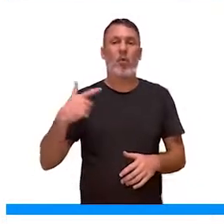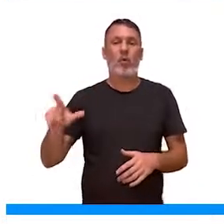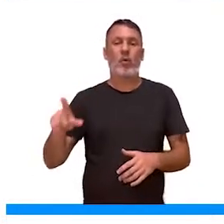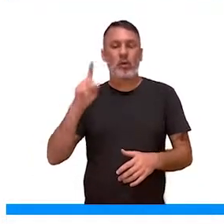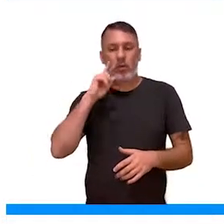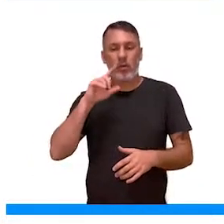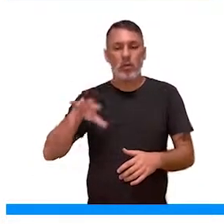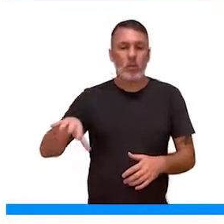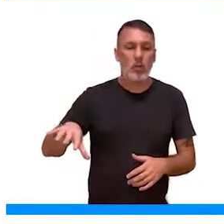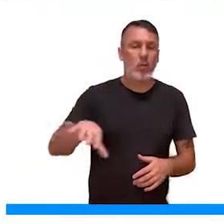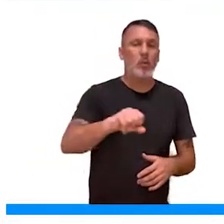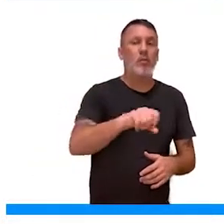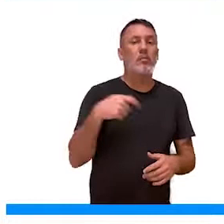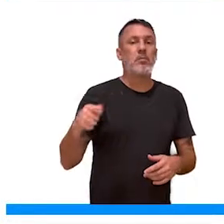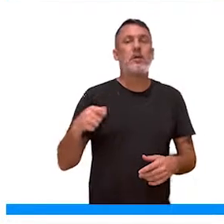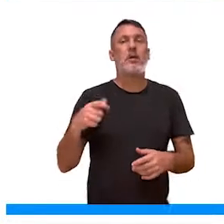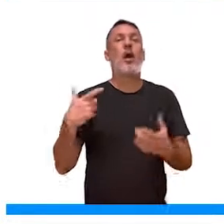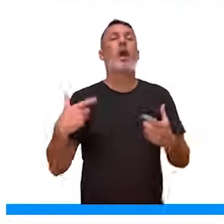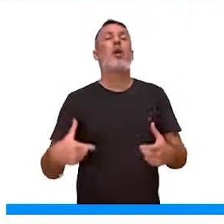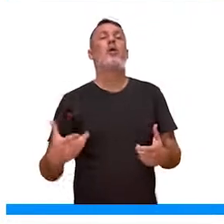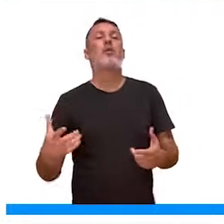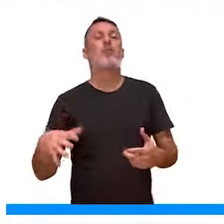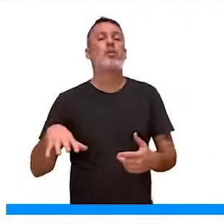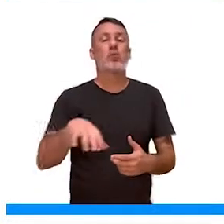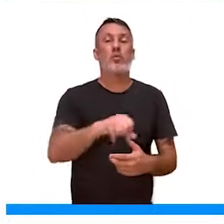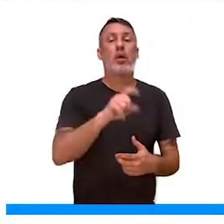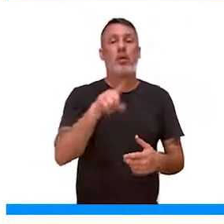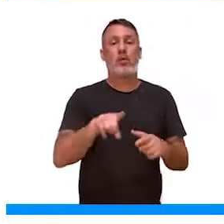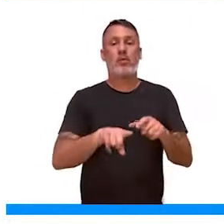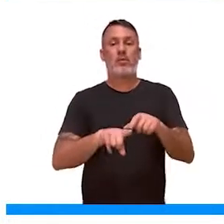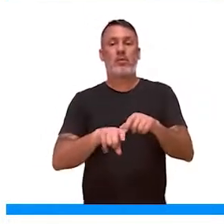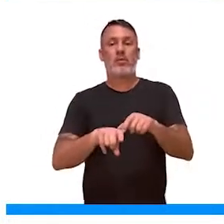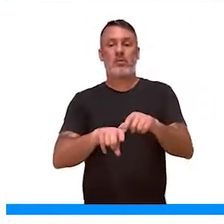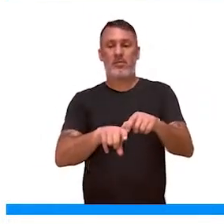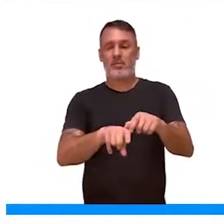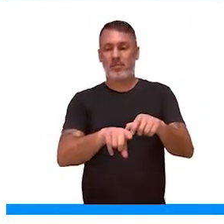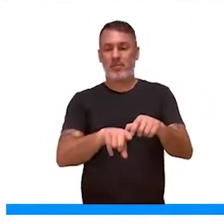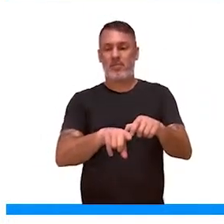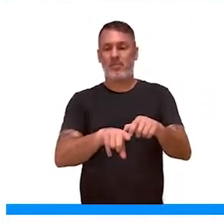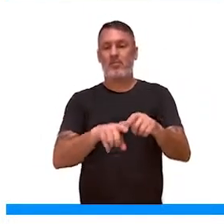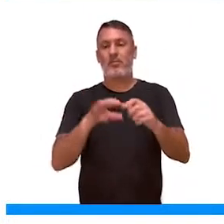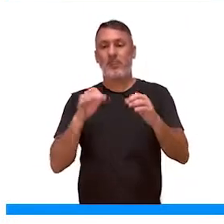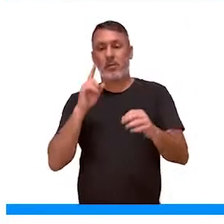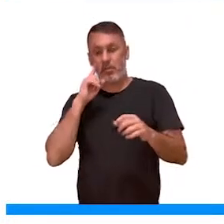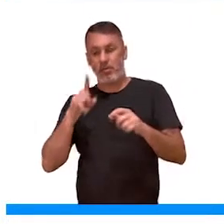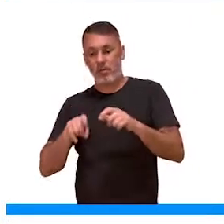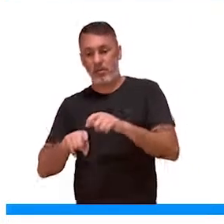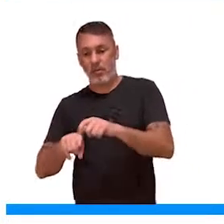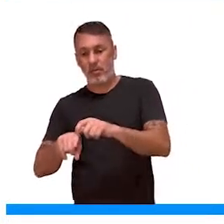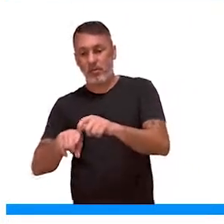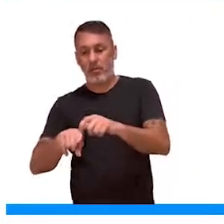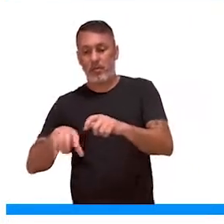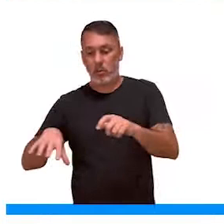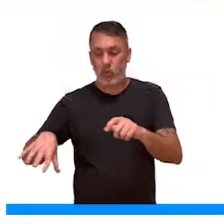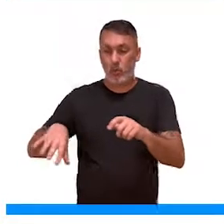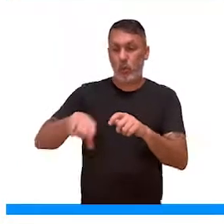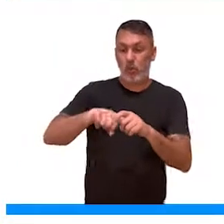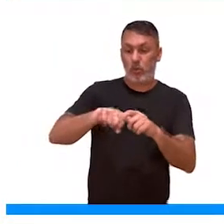de miracídio. Essa larva precisa de um hospedeiro intermediário, que é o caramujo, Bionfalaria. Ao entrar